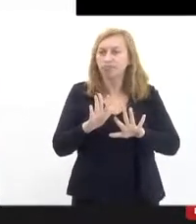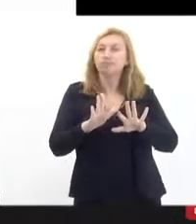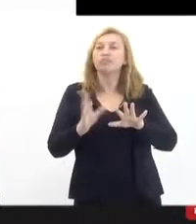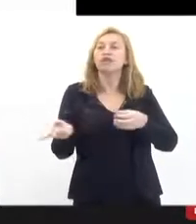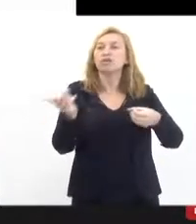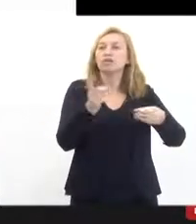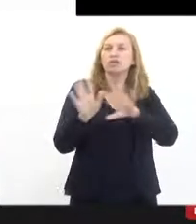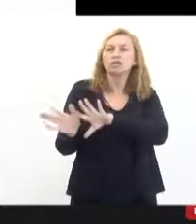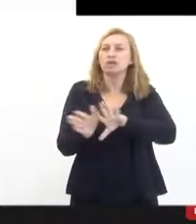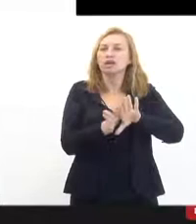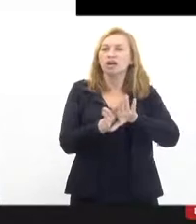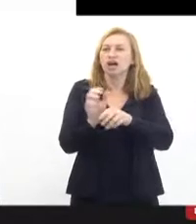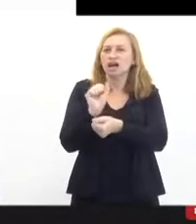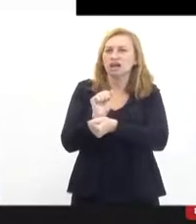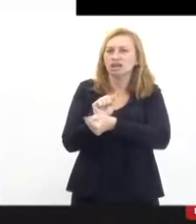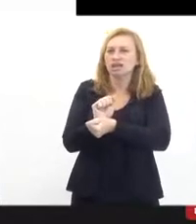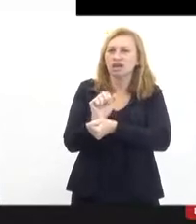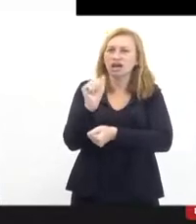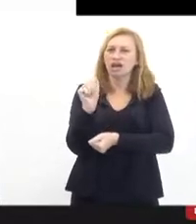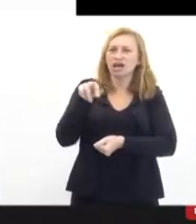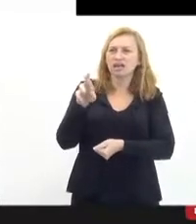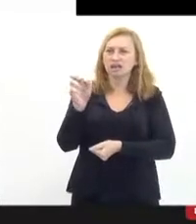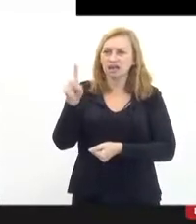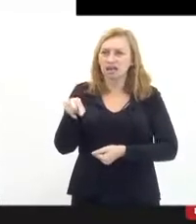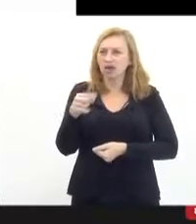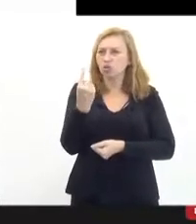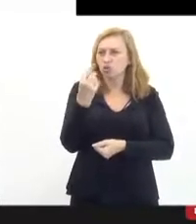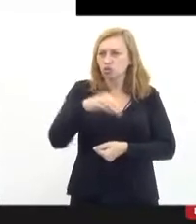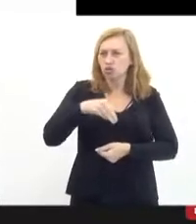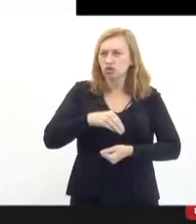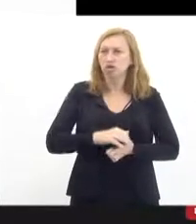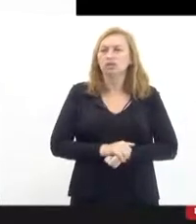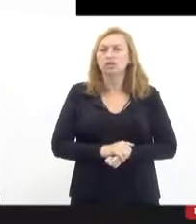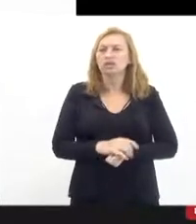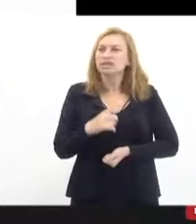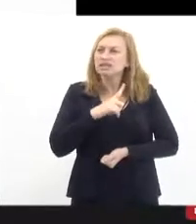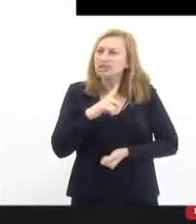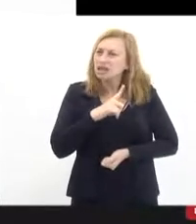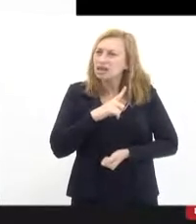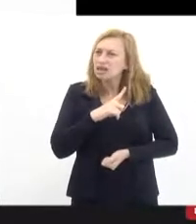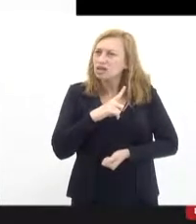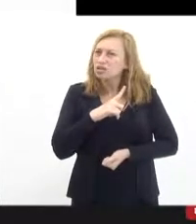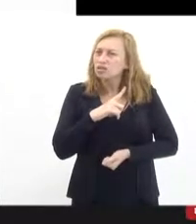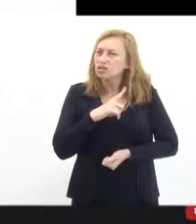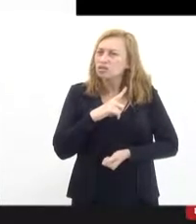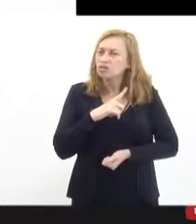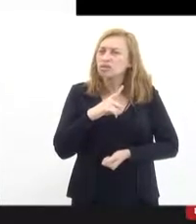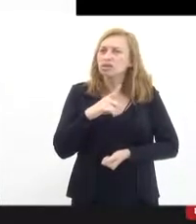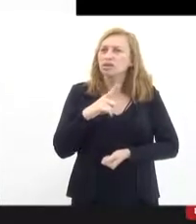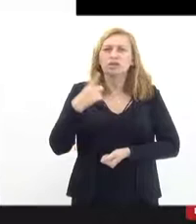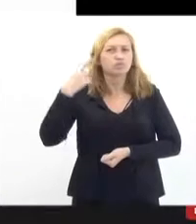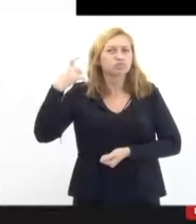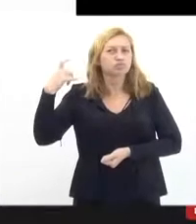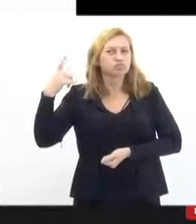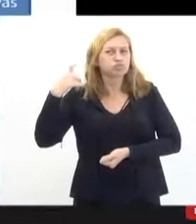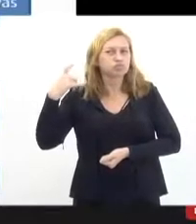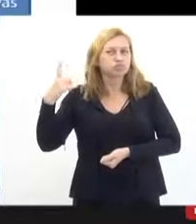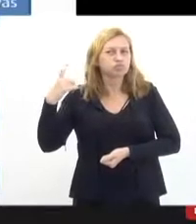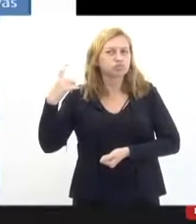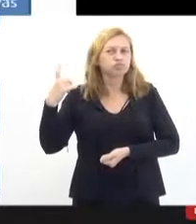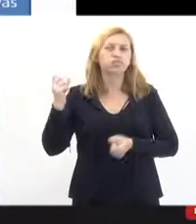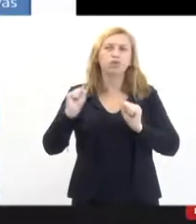exercício de comparação. Por favor, André, um minutinho. Tem alguém com o microfone